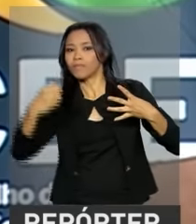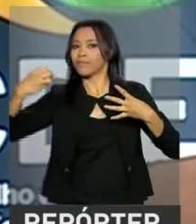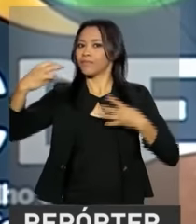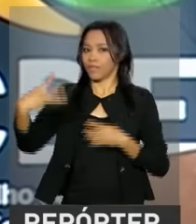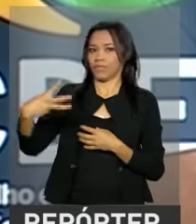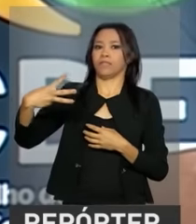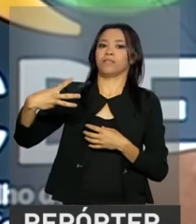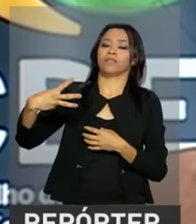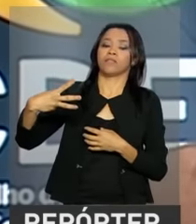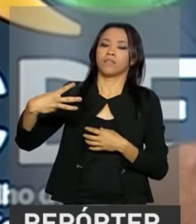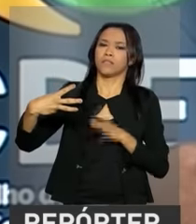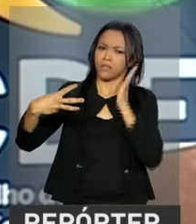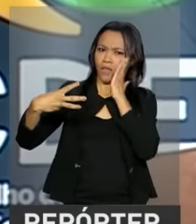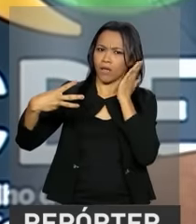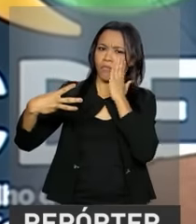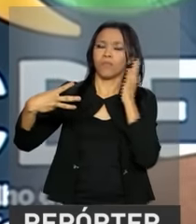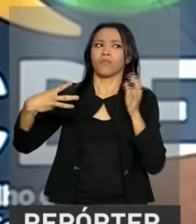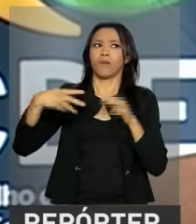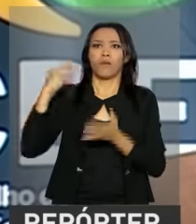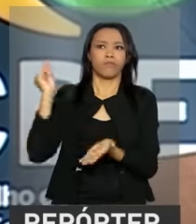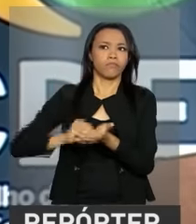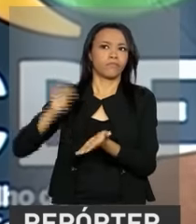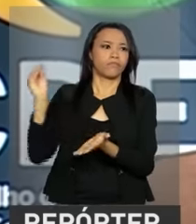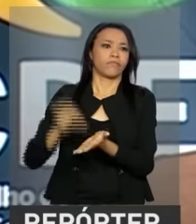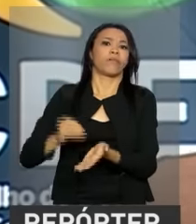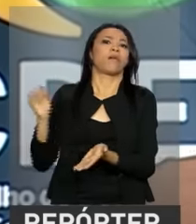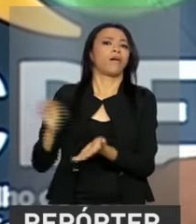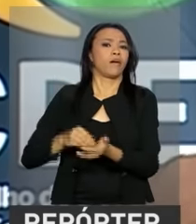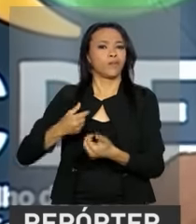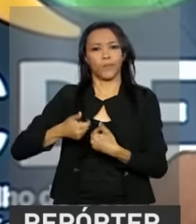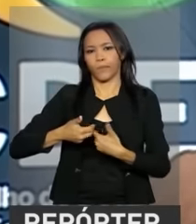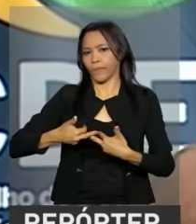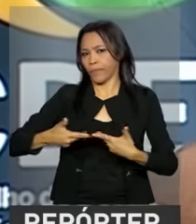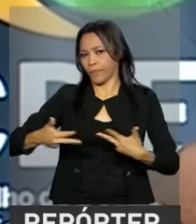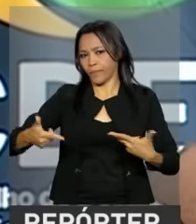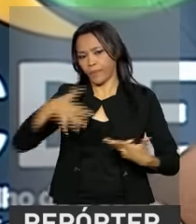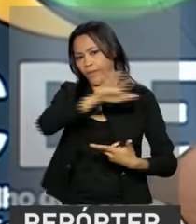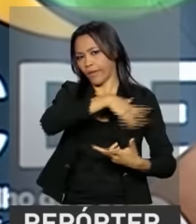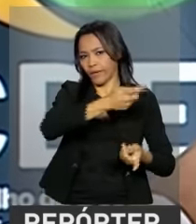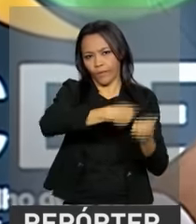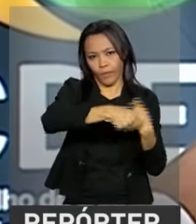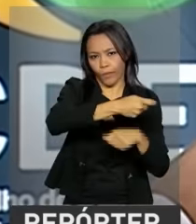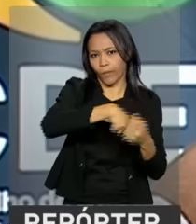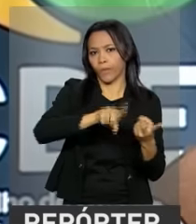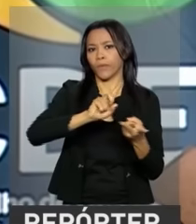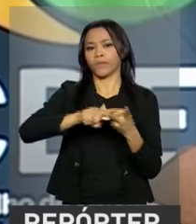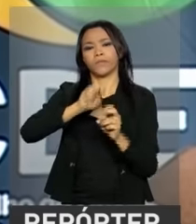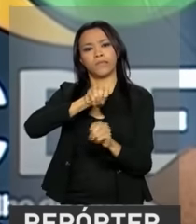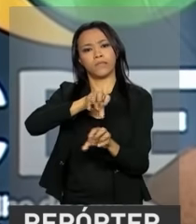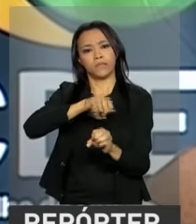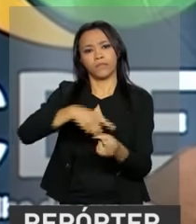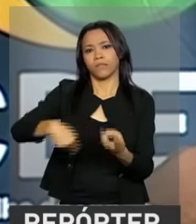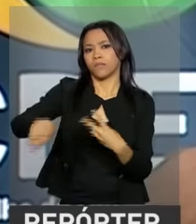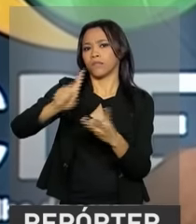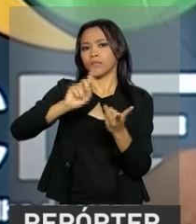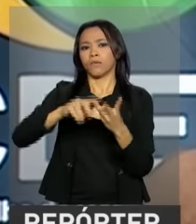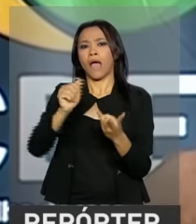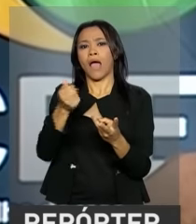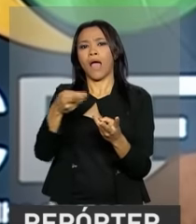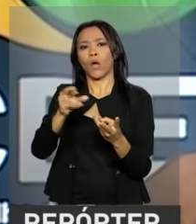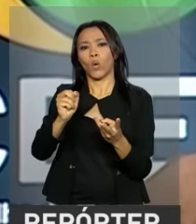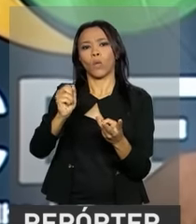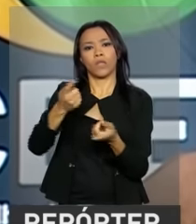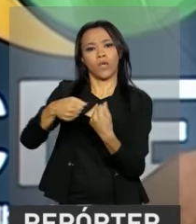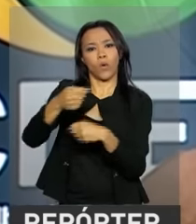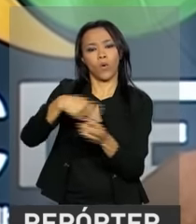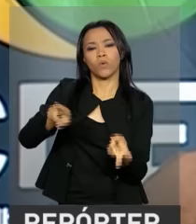Nós sabemos que há muito o que ser feito, tanto em ambiente de negócios, como em educação básica, como em agronegócio, como